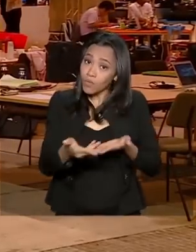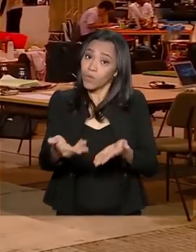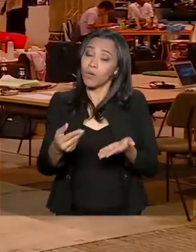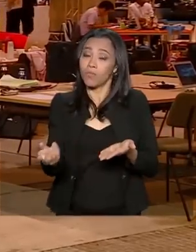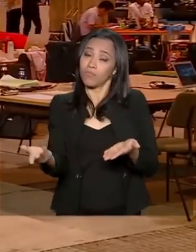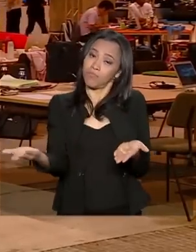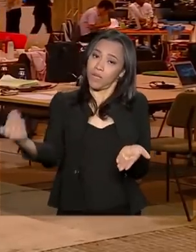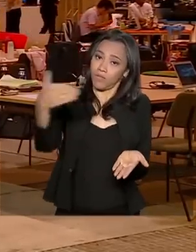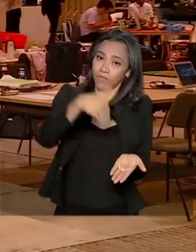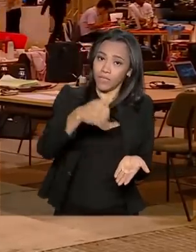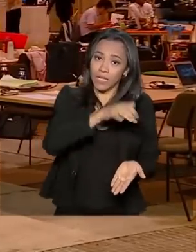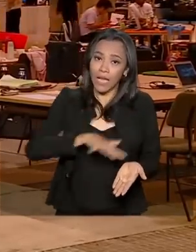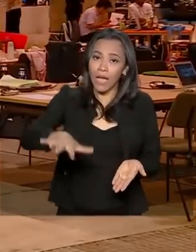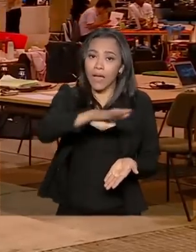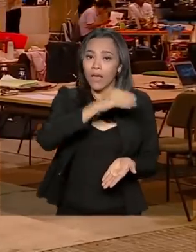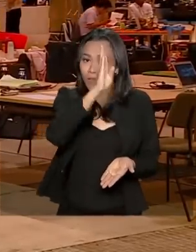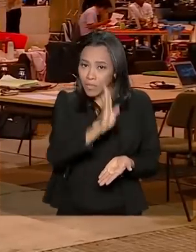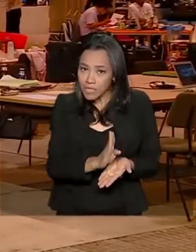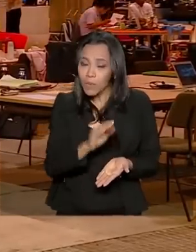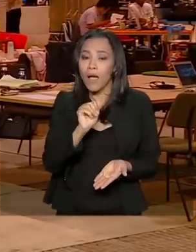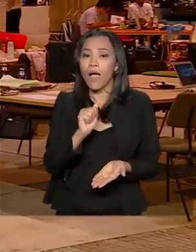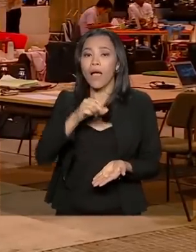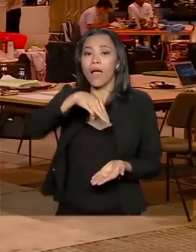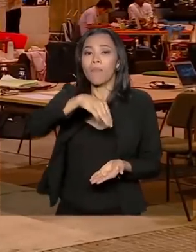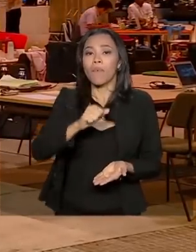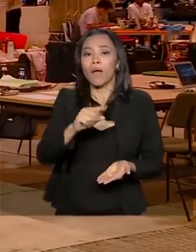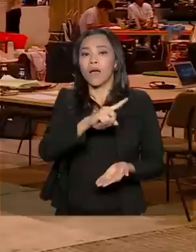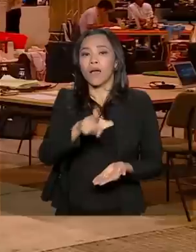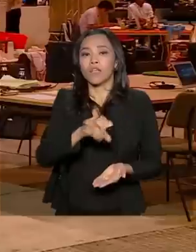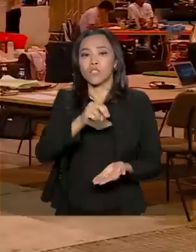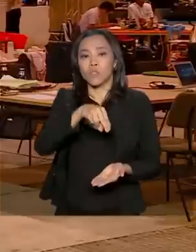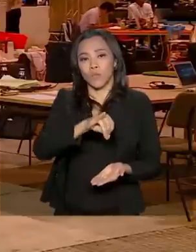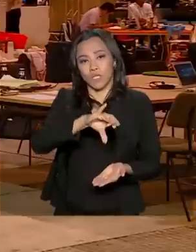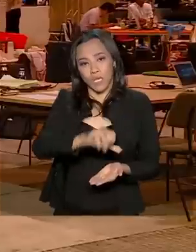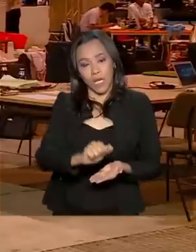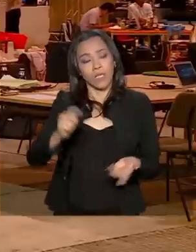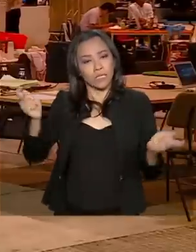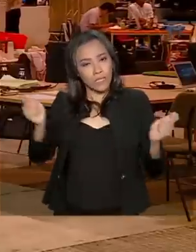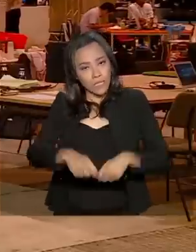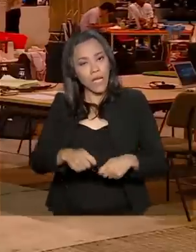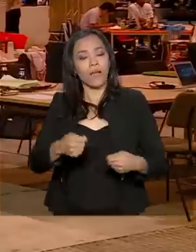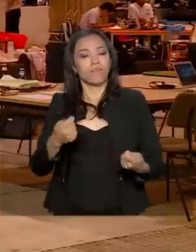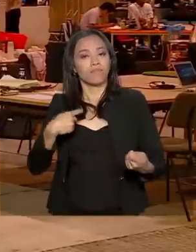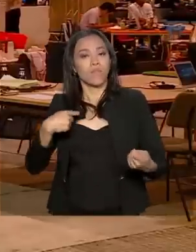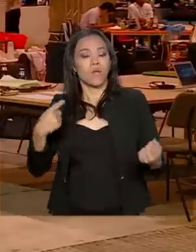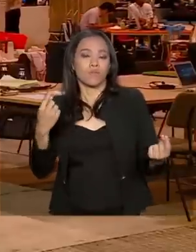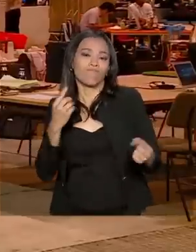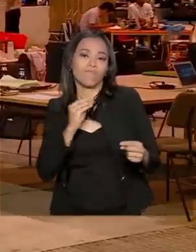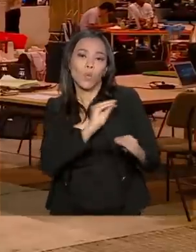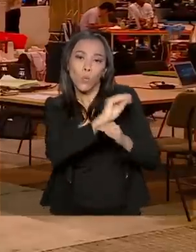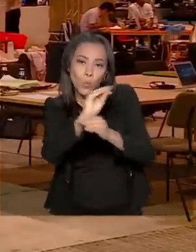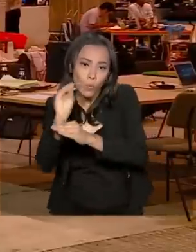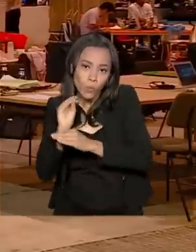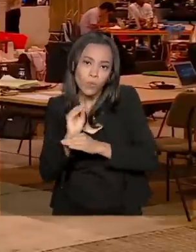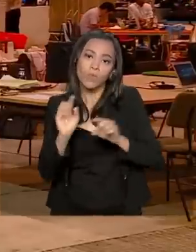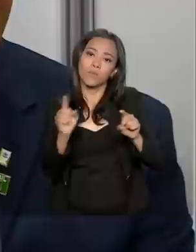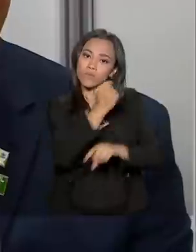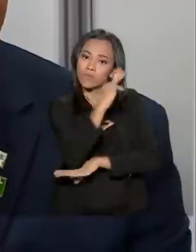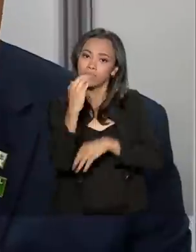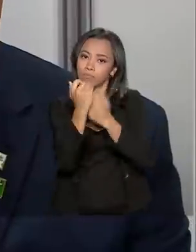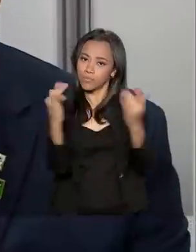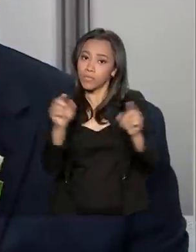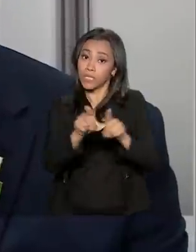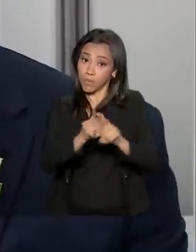especialmente à região amazônica, onde, segundo o presidente, é possível aliar preservação com desenvolvimento.